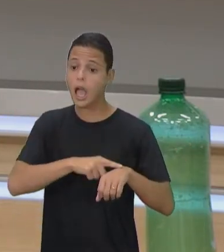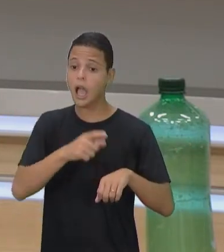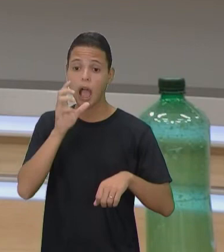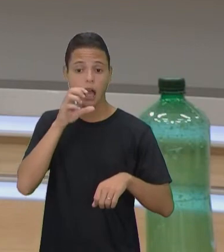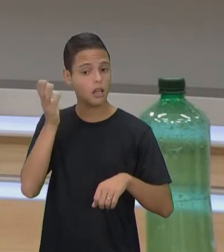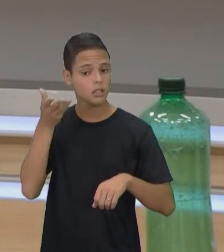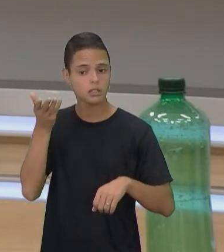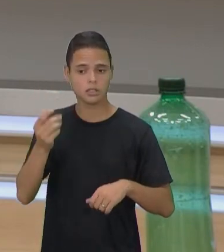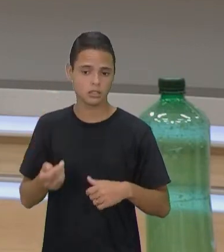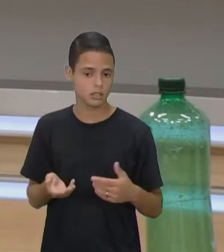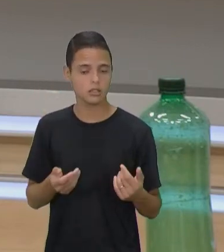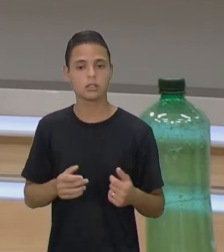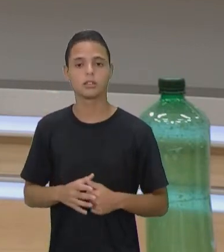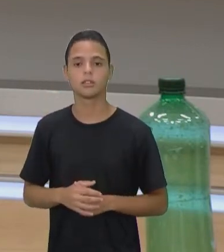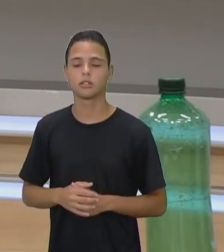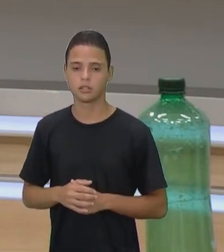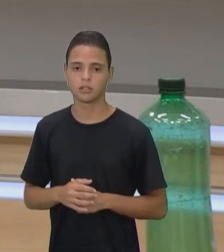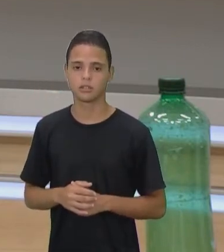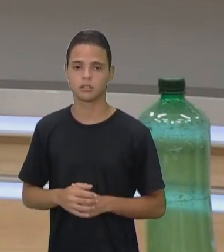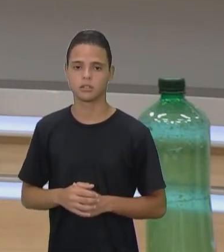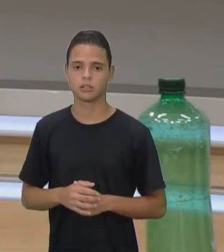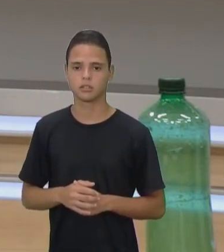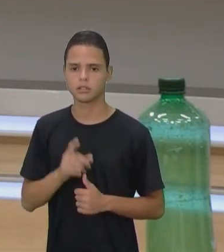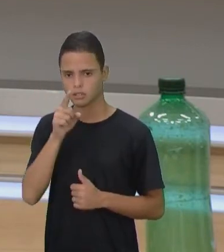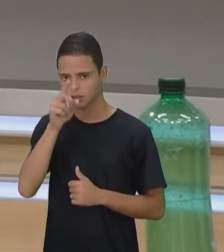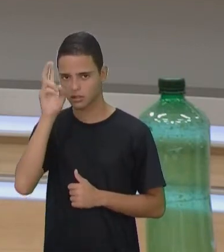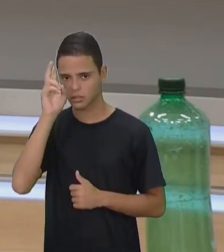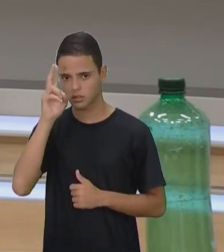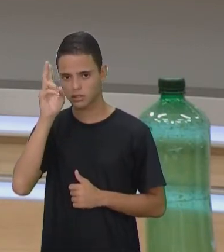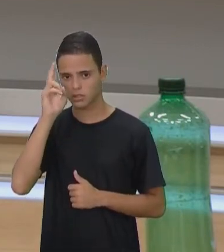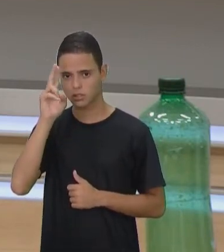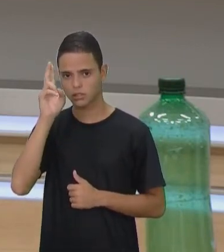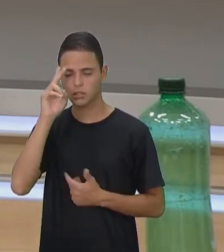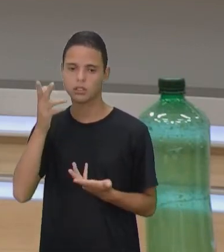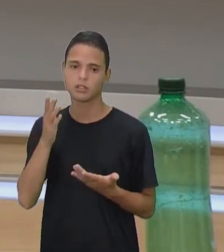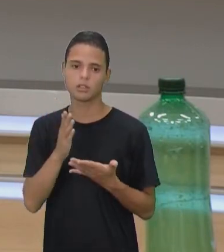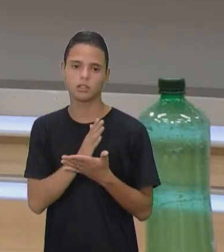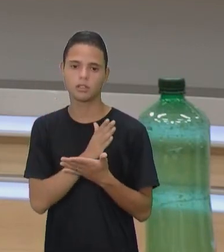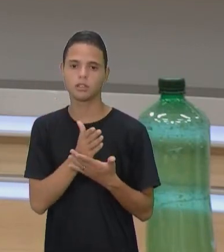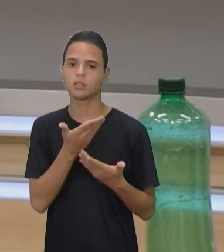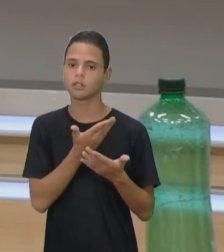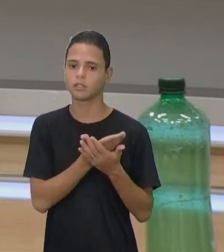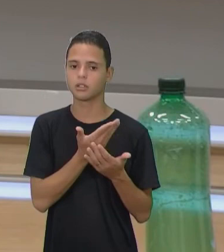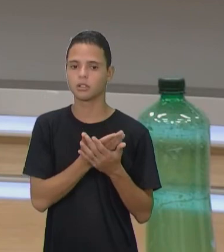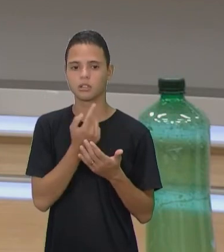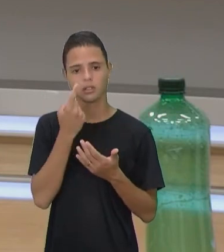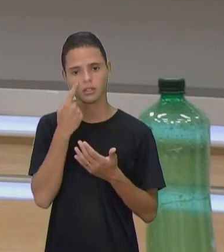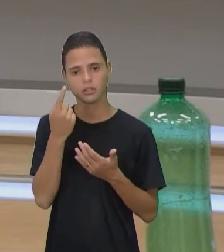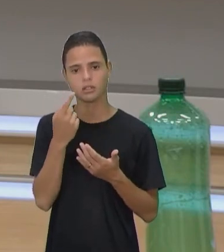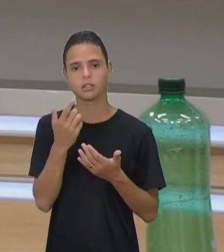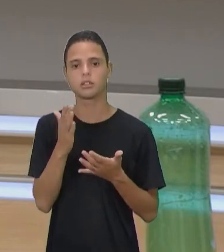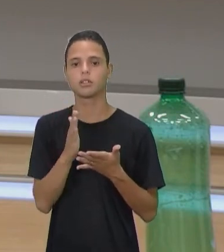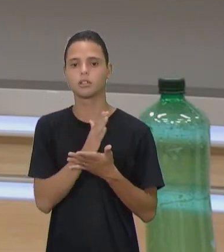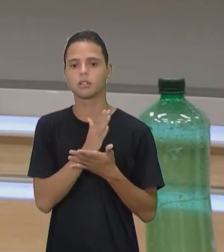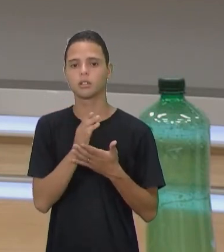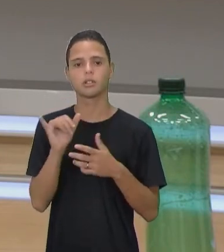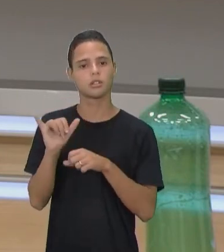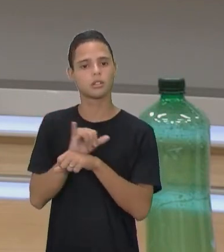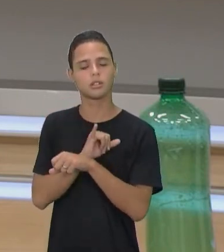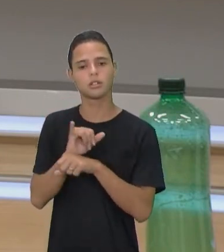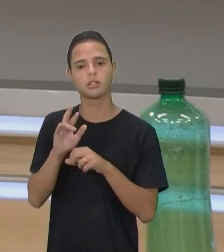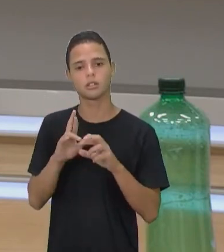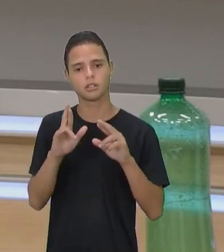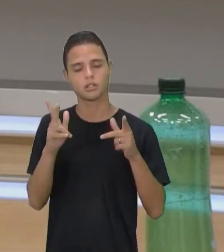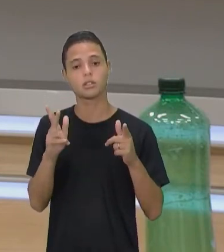resolver. E eu não sei se vocês se lembram, mas ali nas nossas aulinhas a gente viu algumas estratégias diferentes de